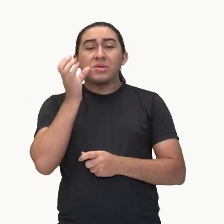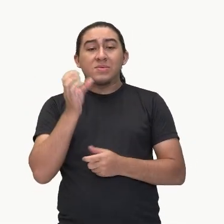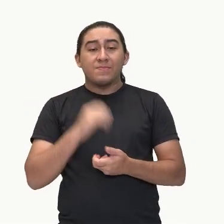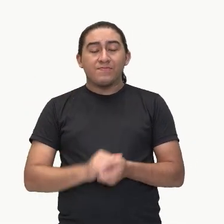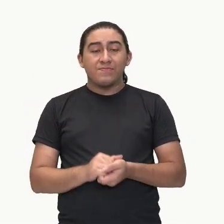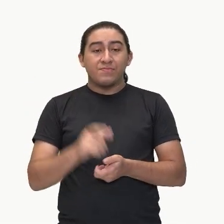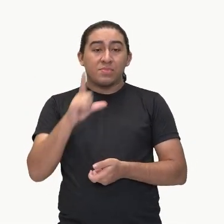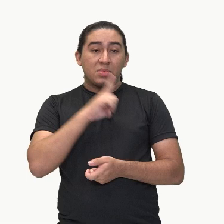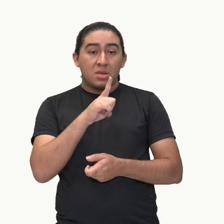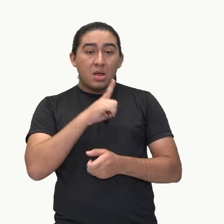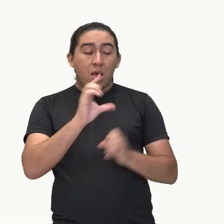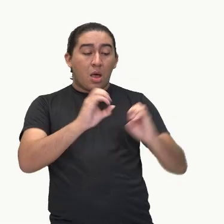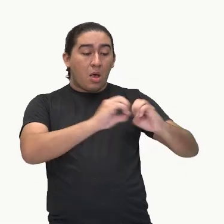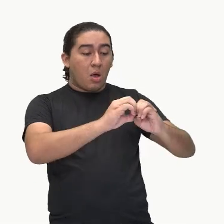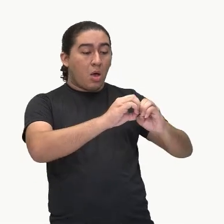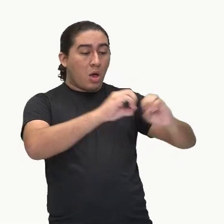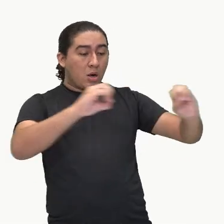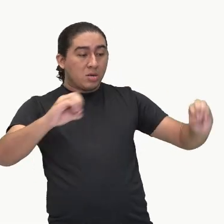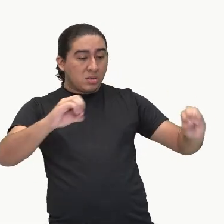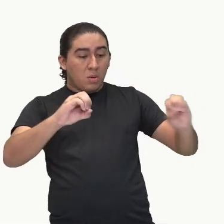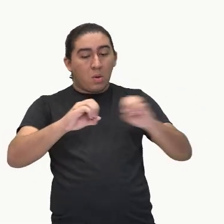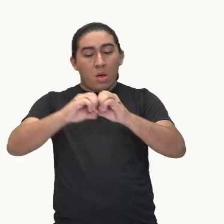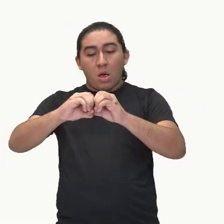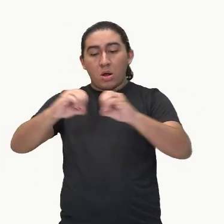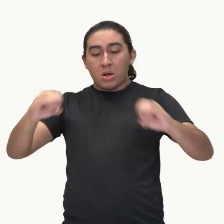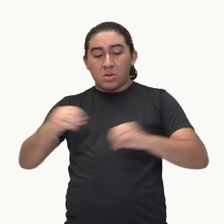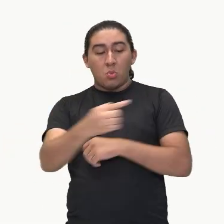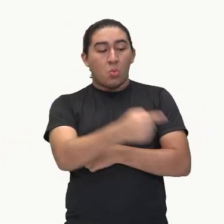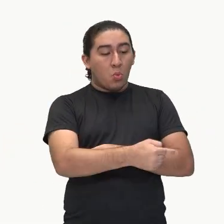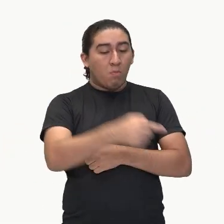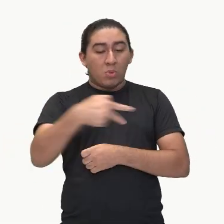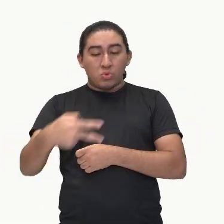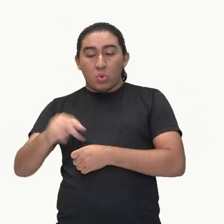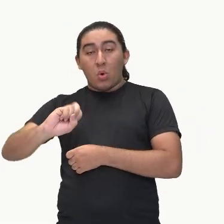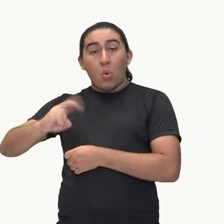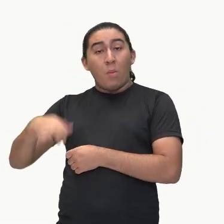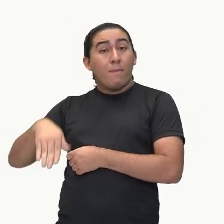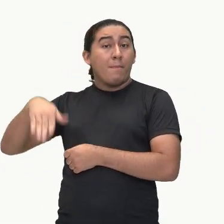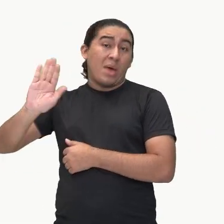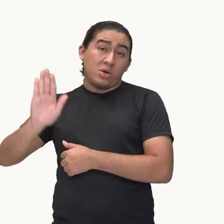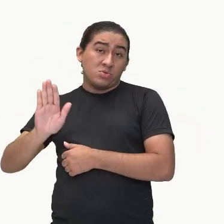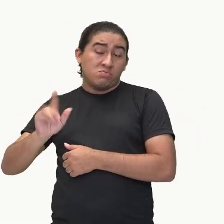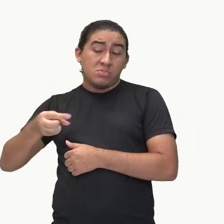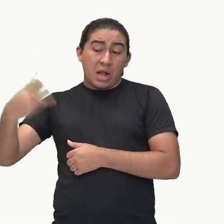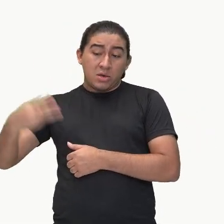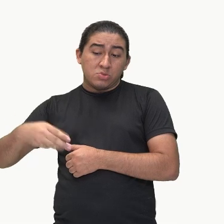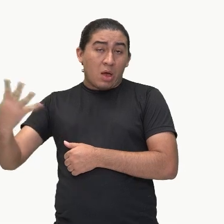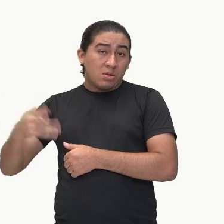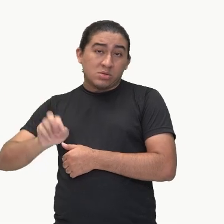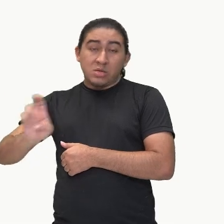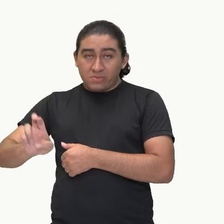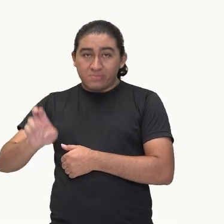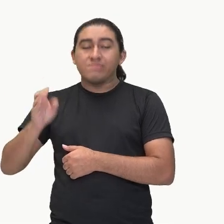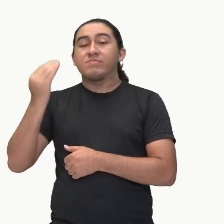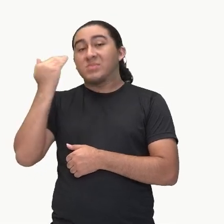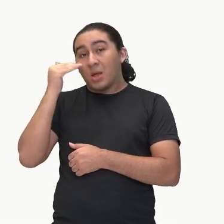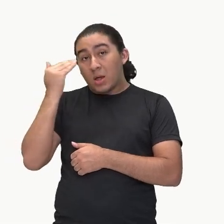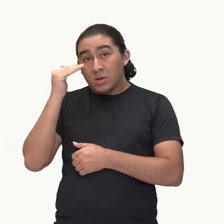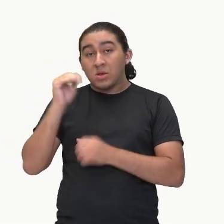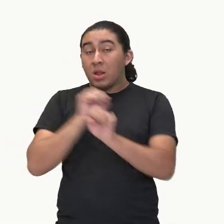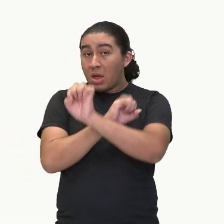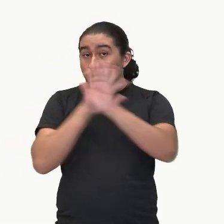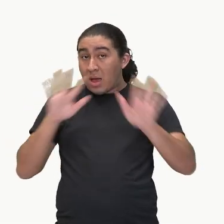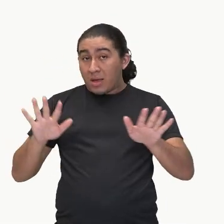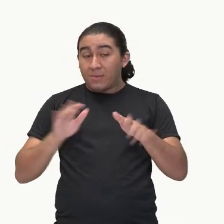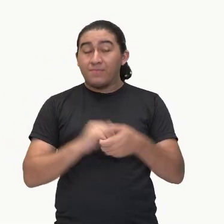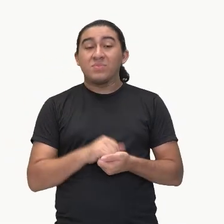ser constituído por 2 orações ou mais que isso, tá bom? Tenham isso em mente, é sempre assim. Então, quando